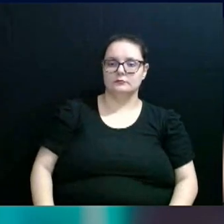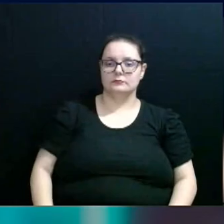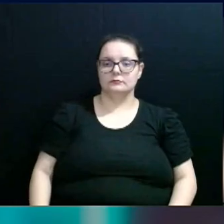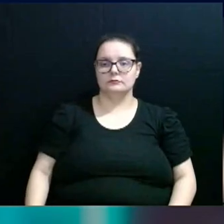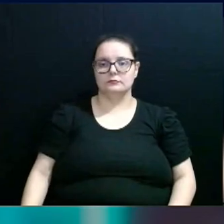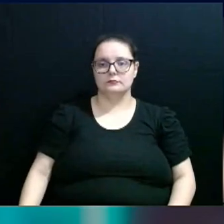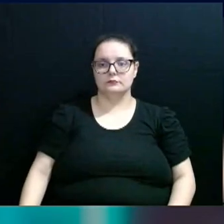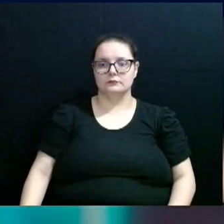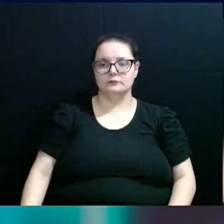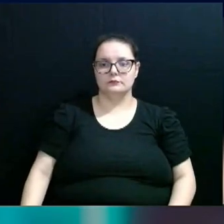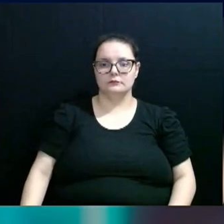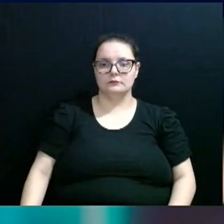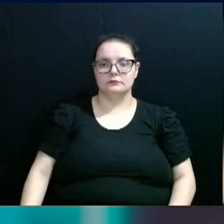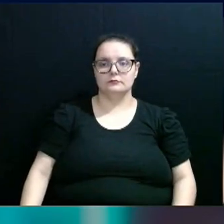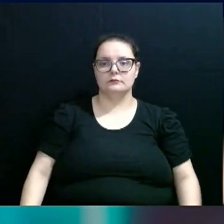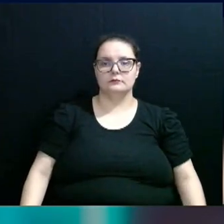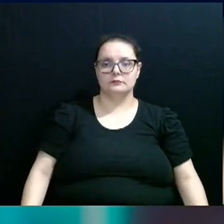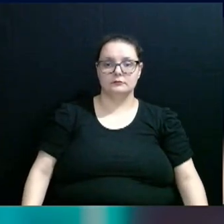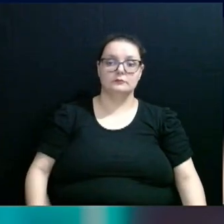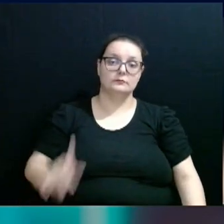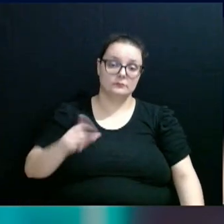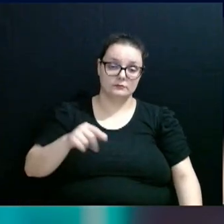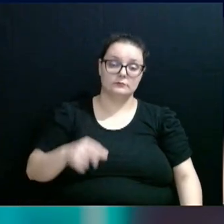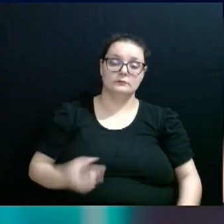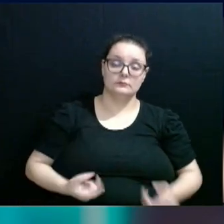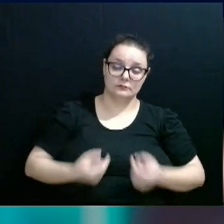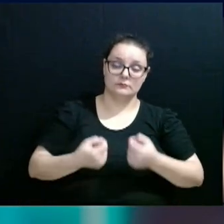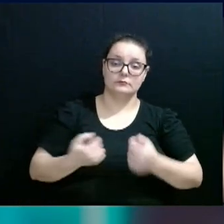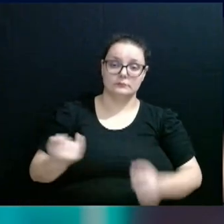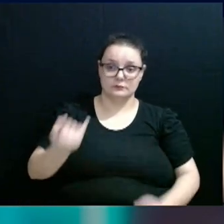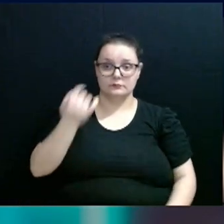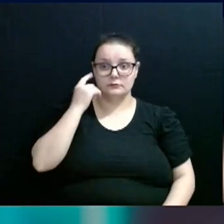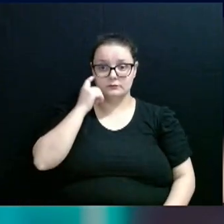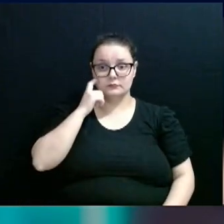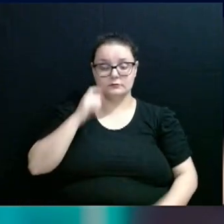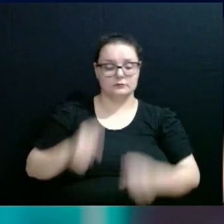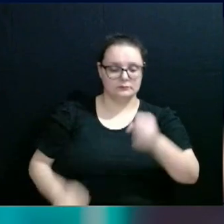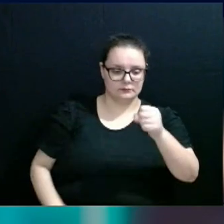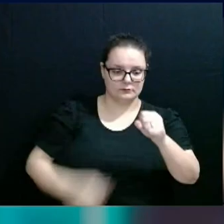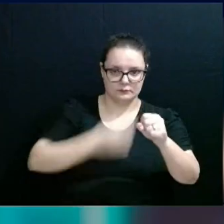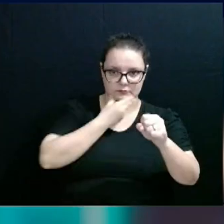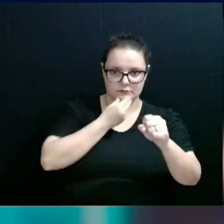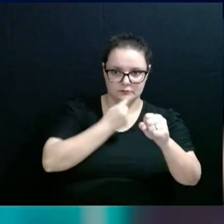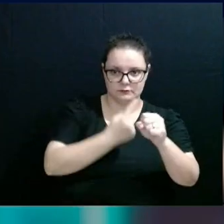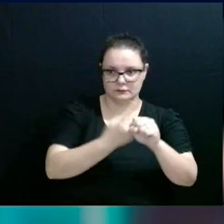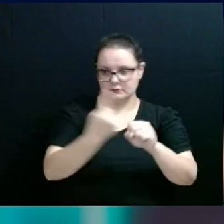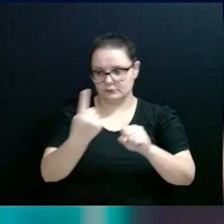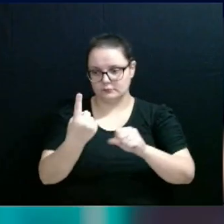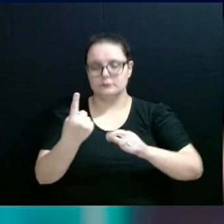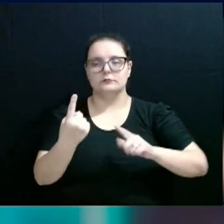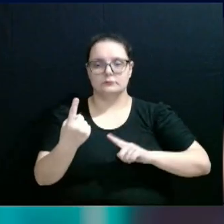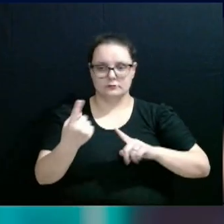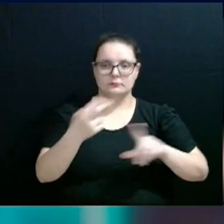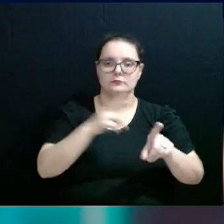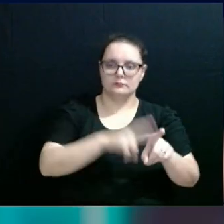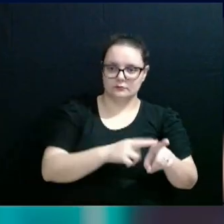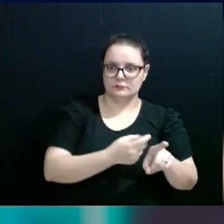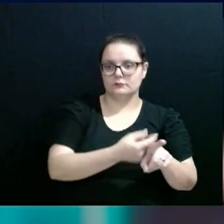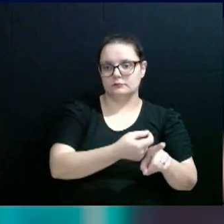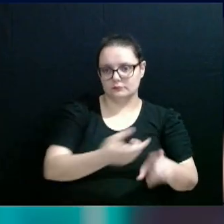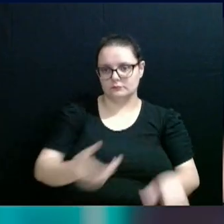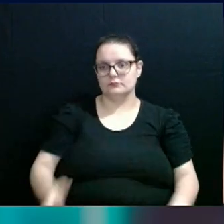por ser um câncer muito importante, 1 em cada 8 homens vai ter câncer de próstata. Então, se a